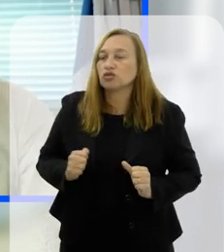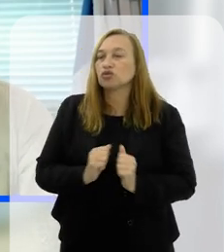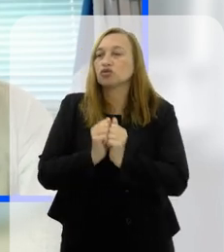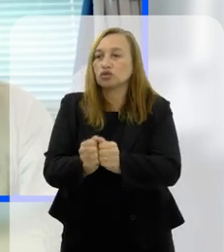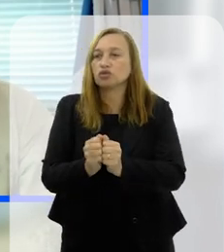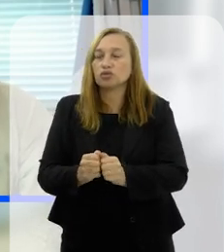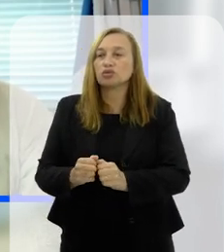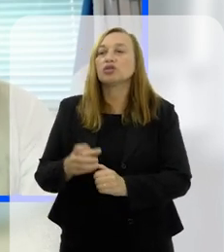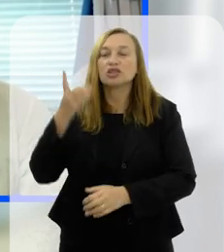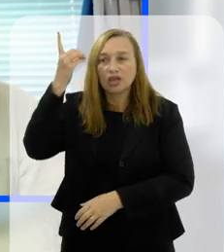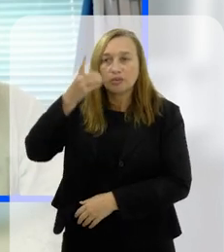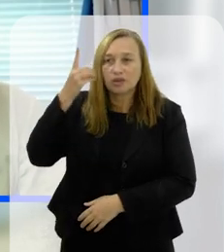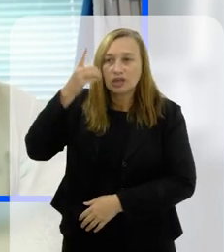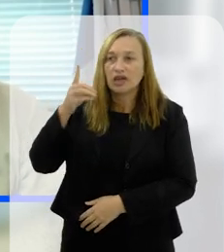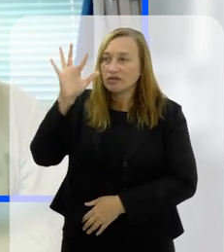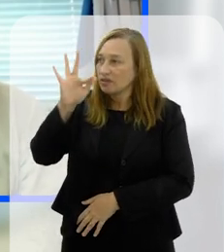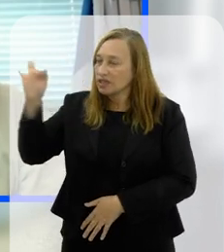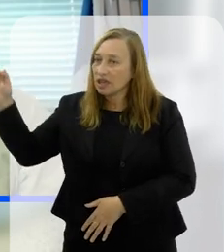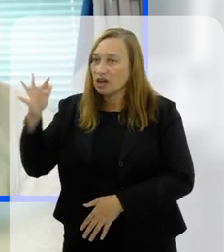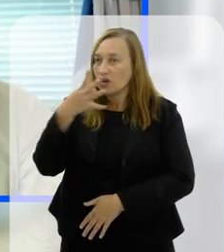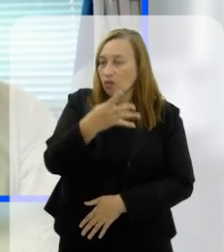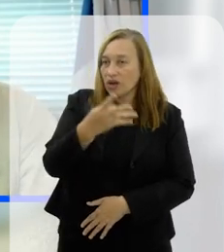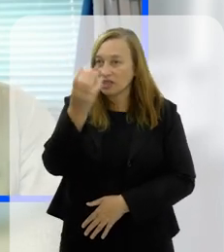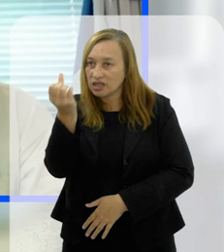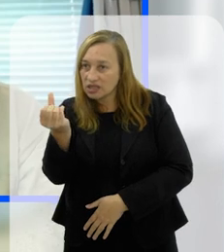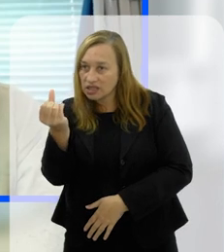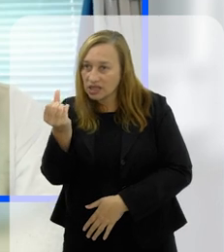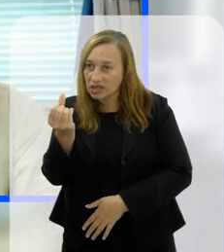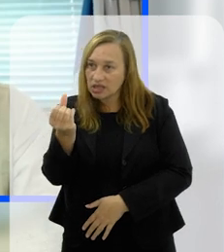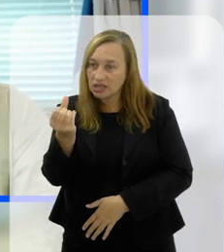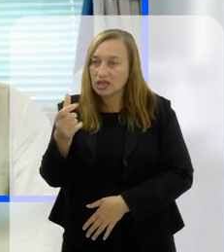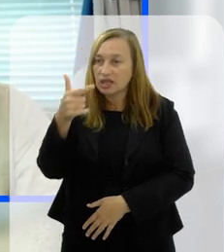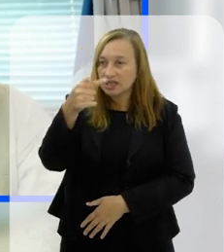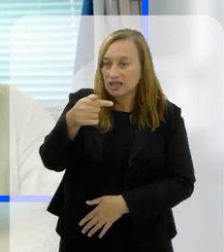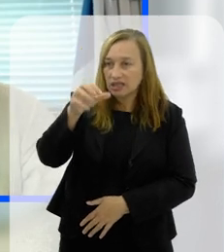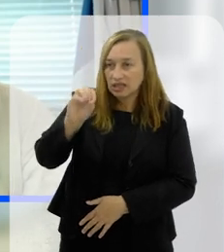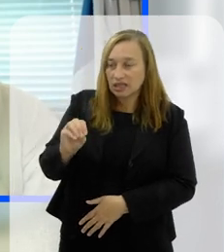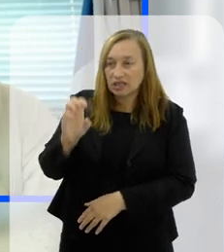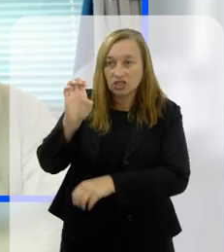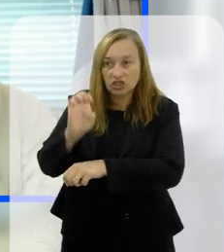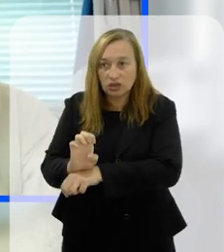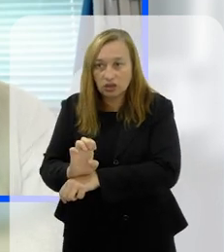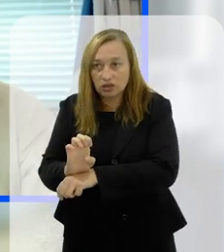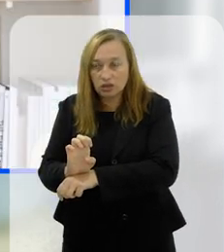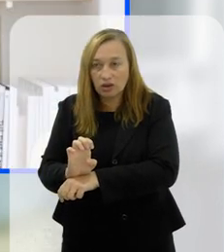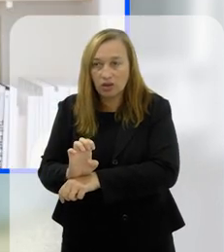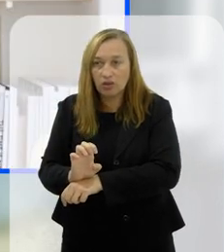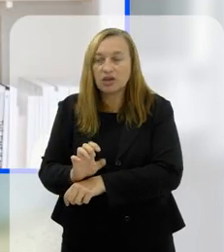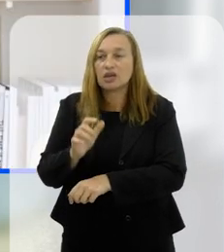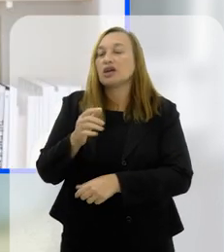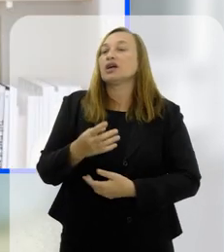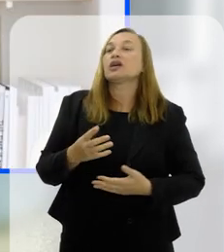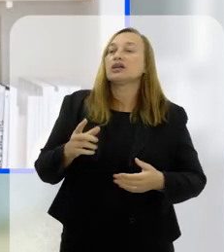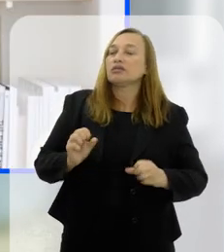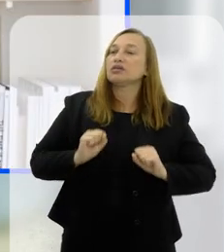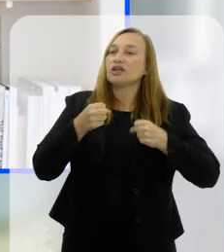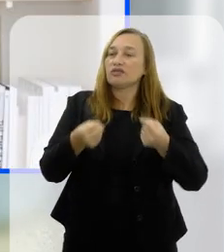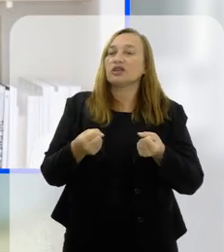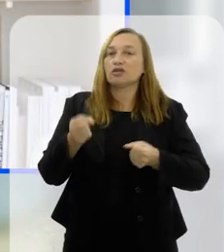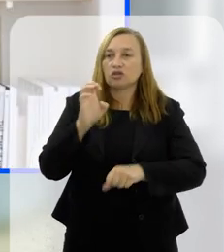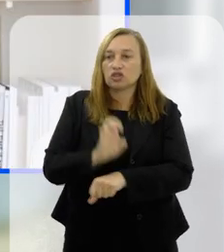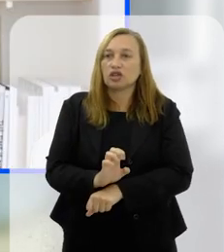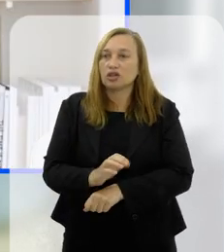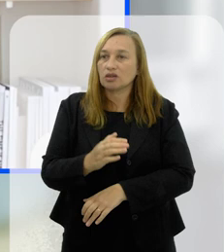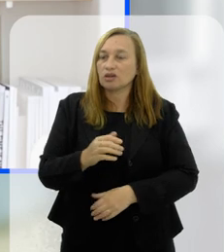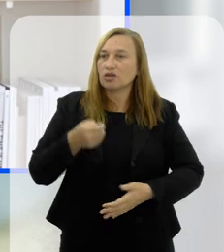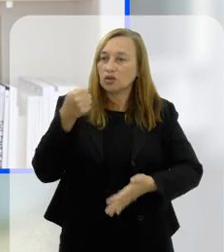cobrar junto com nossos deputados federais São 46 deputados federais são 70 deputados estaduais e temos que